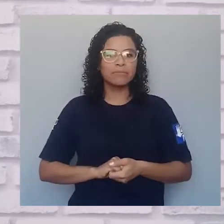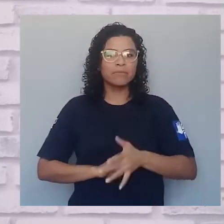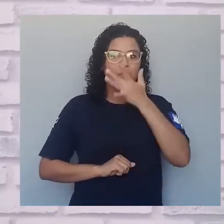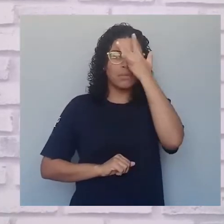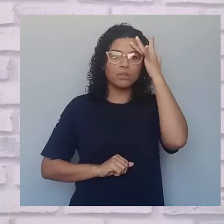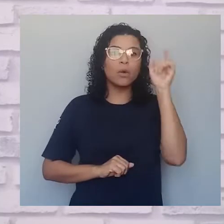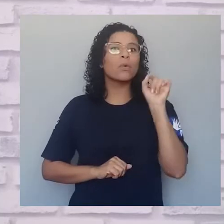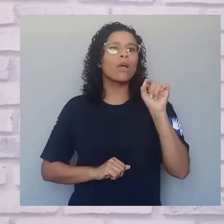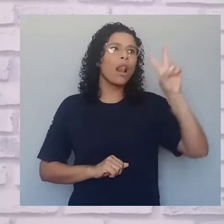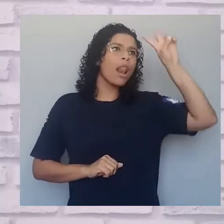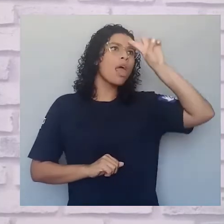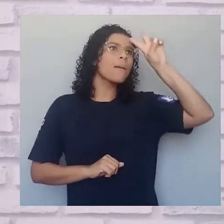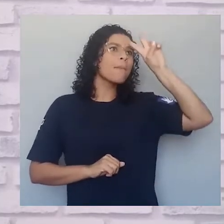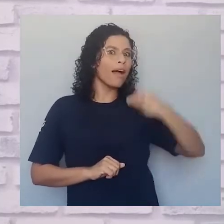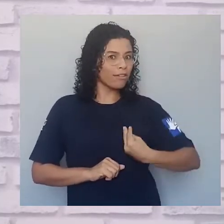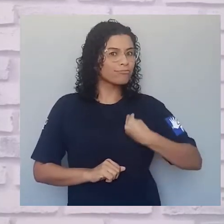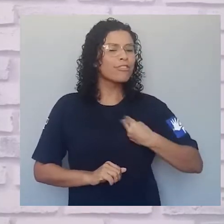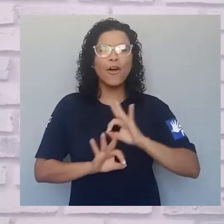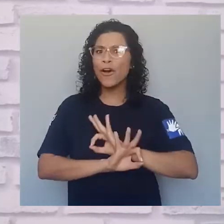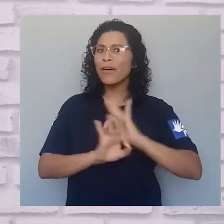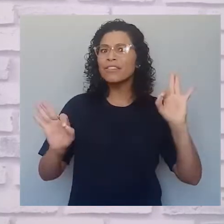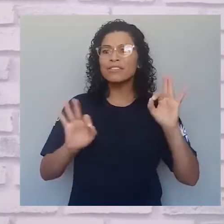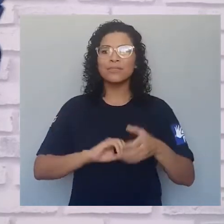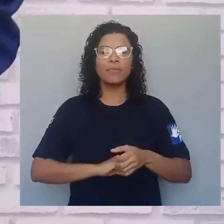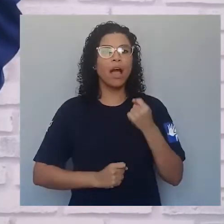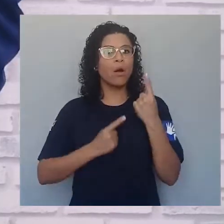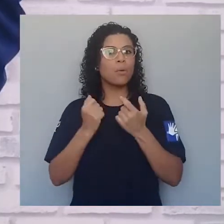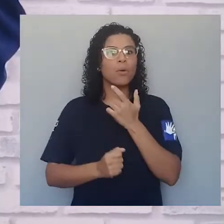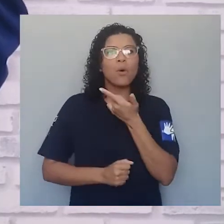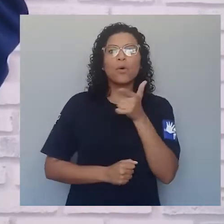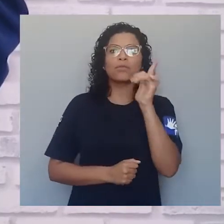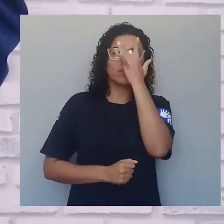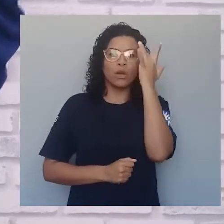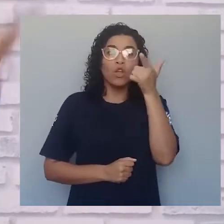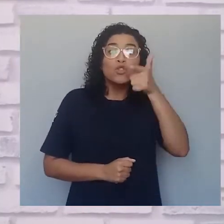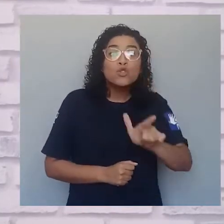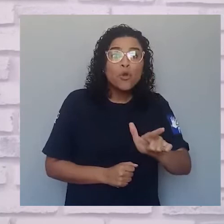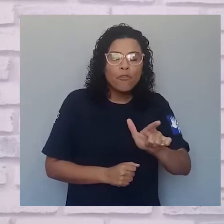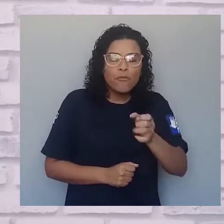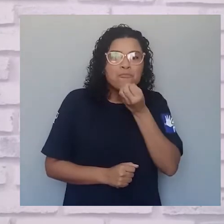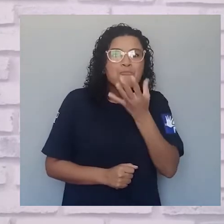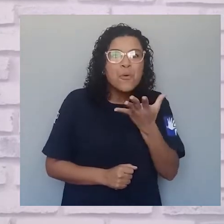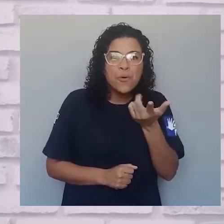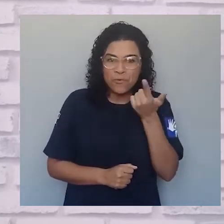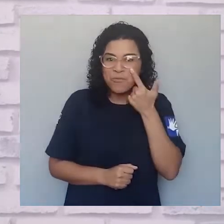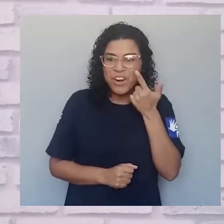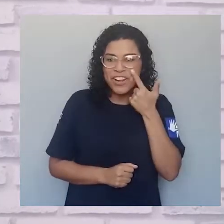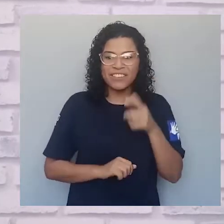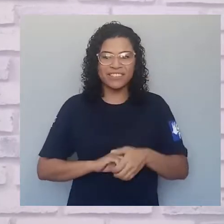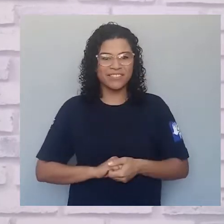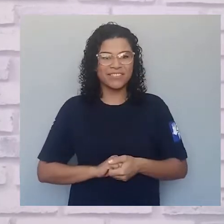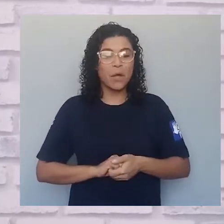falam, recordar é viver. Algumas falam, vale a pena ver de novo. Outras dizem,